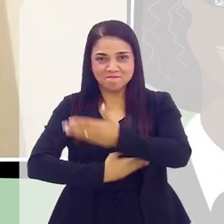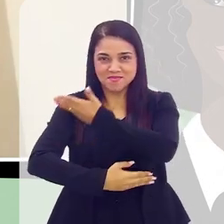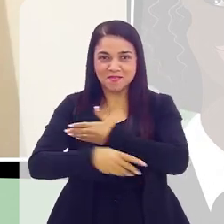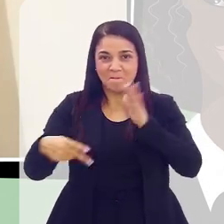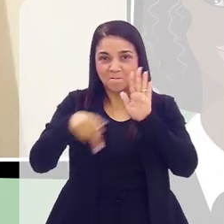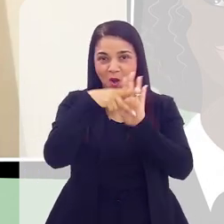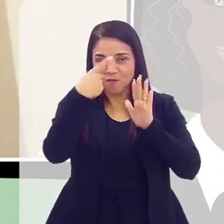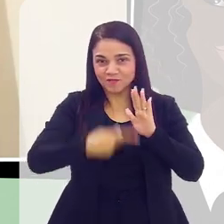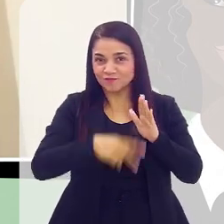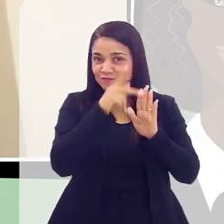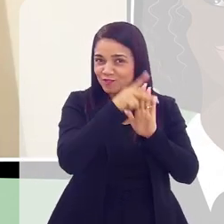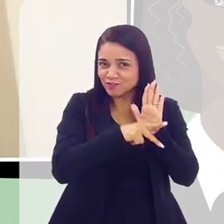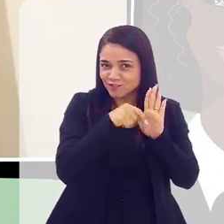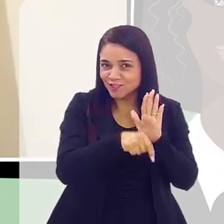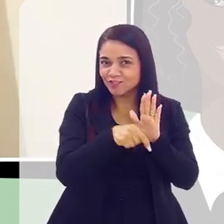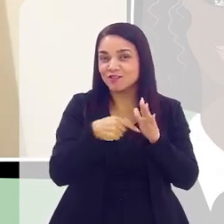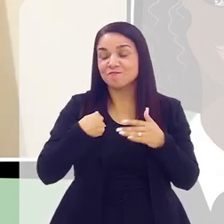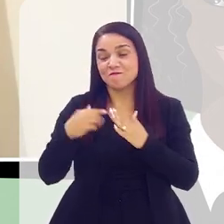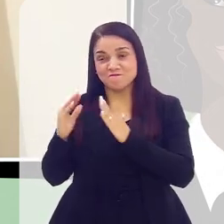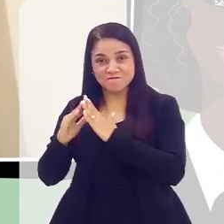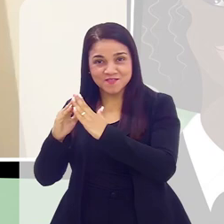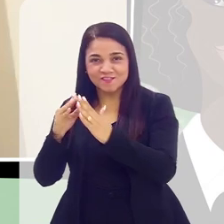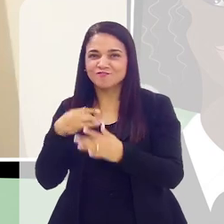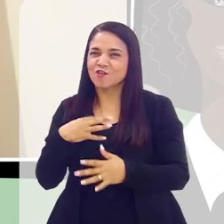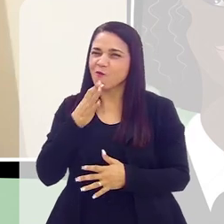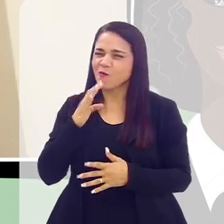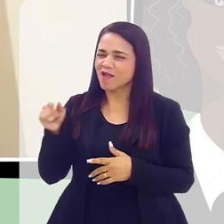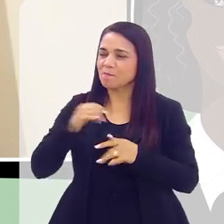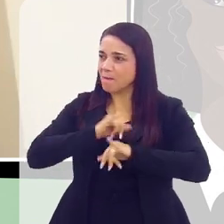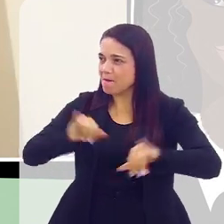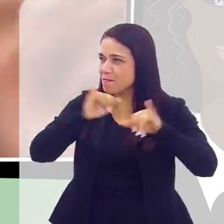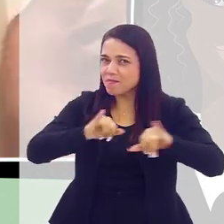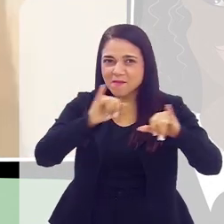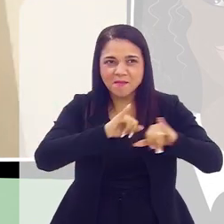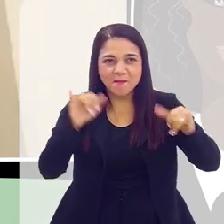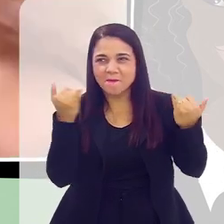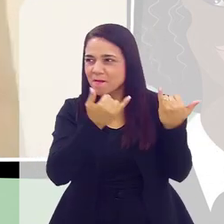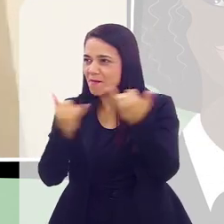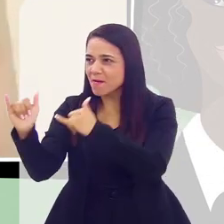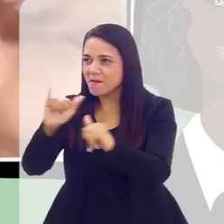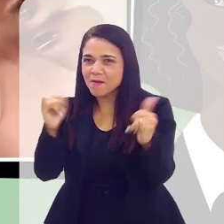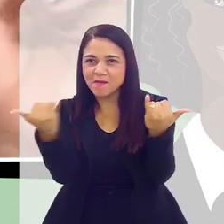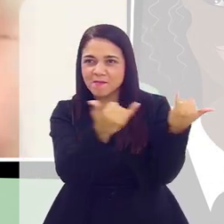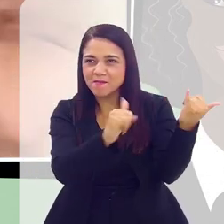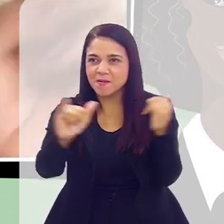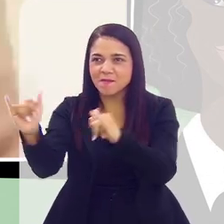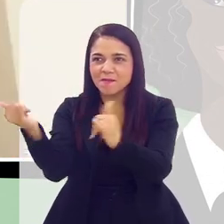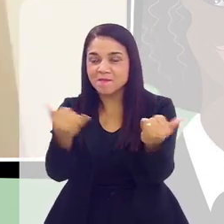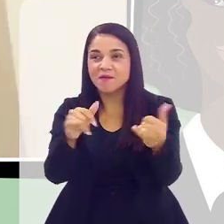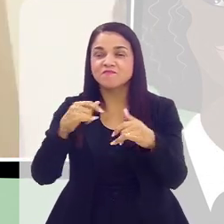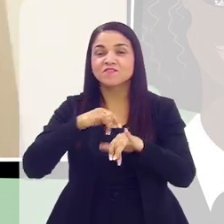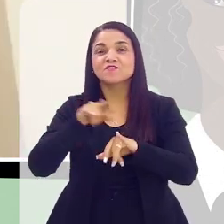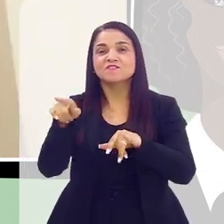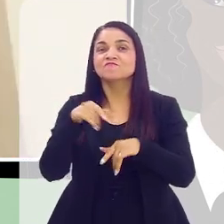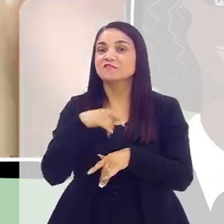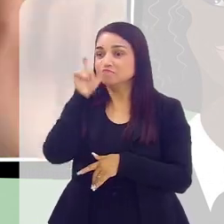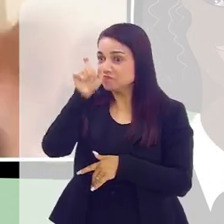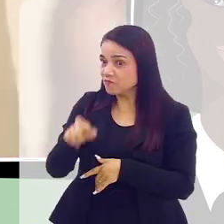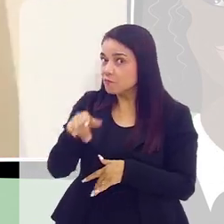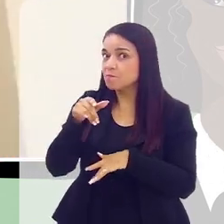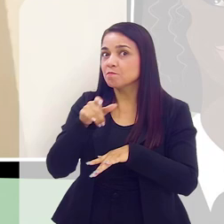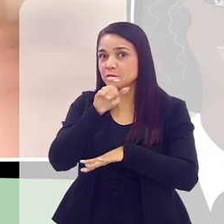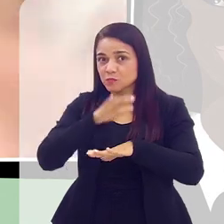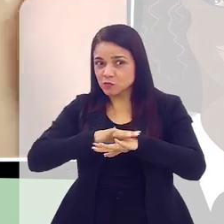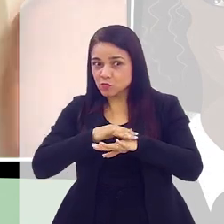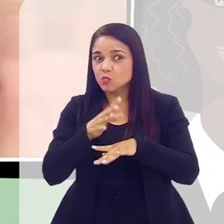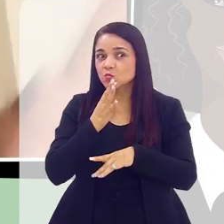camisa, né? Sempre quando eu venho com a camisa, estou vindo ela. E a minha vizinha agora já até começa a espalhar boca a boca, fazer a divulgação. Olha, se você tiver